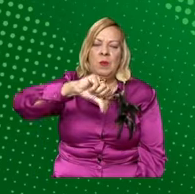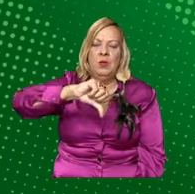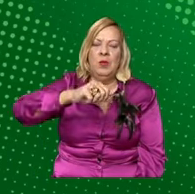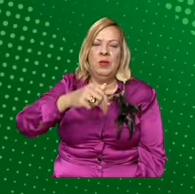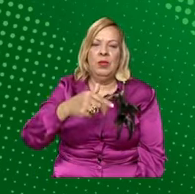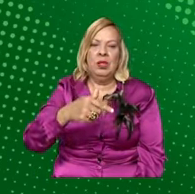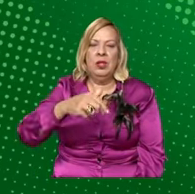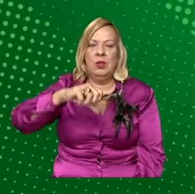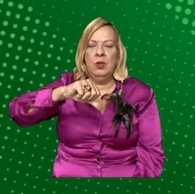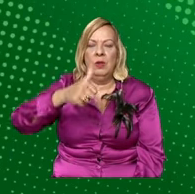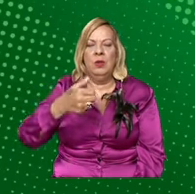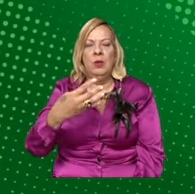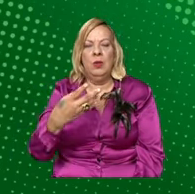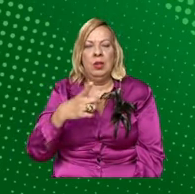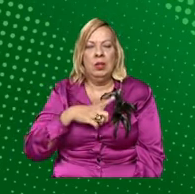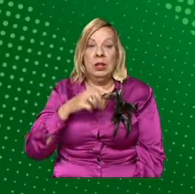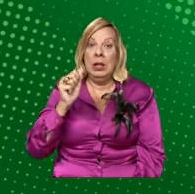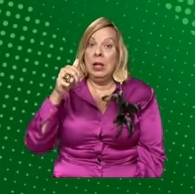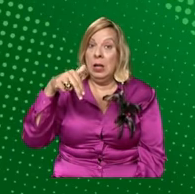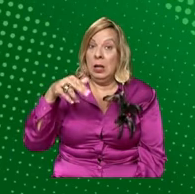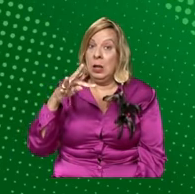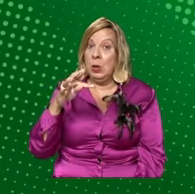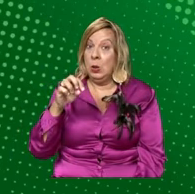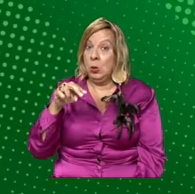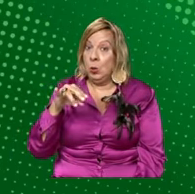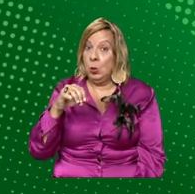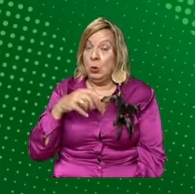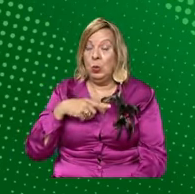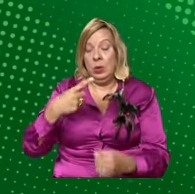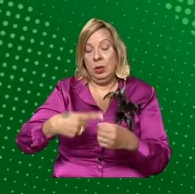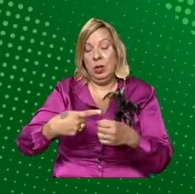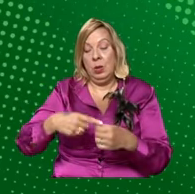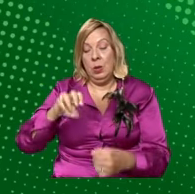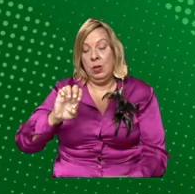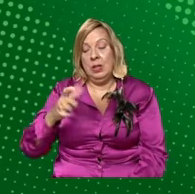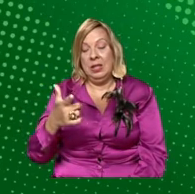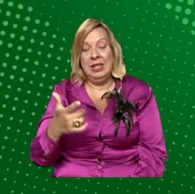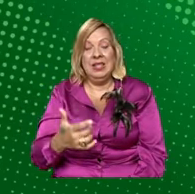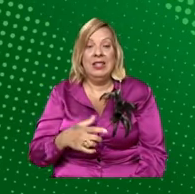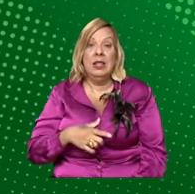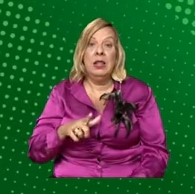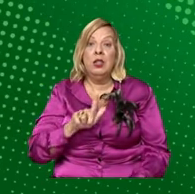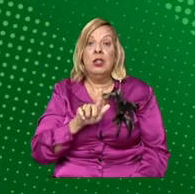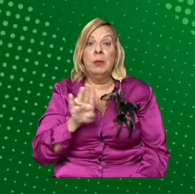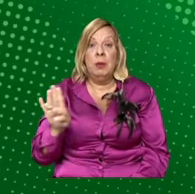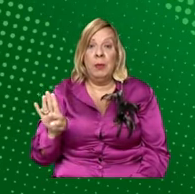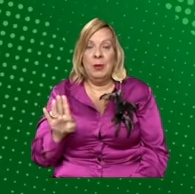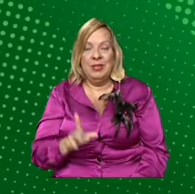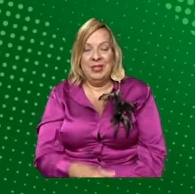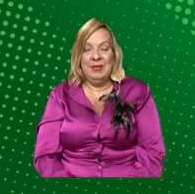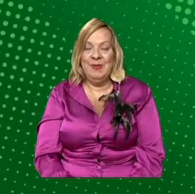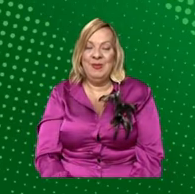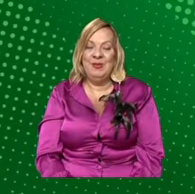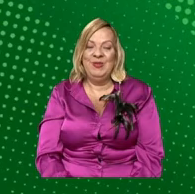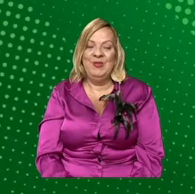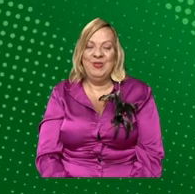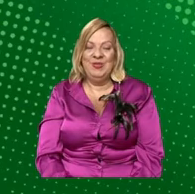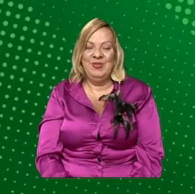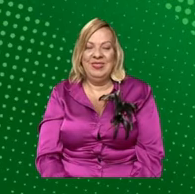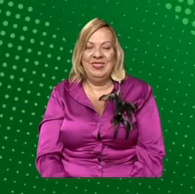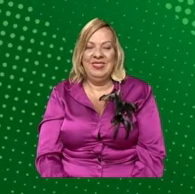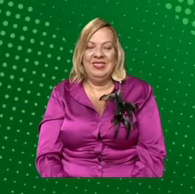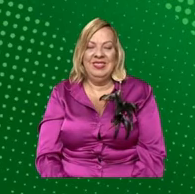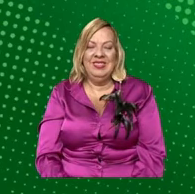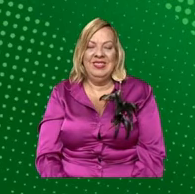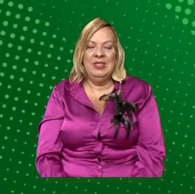1097914, a numeração do Antônio, lá à distância. Ele adquiriu lá no G Barbosa com a Pé Quente, a Sônia. Regional Estância, R$1.000, Antônio!